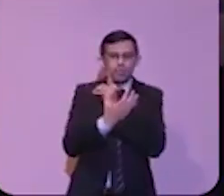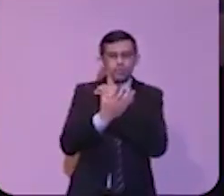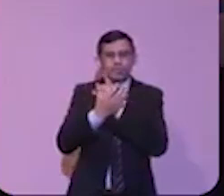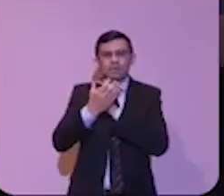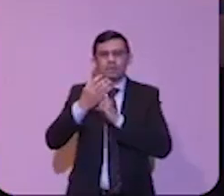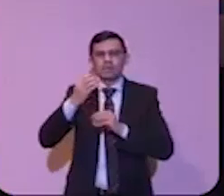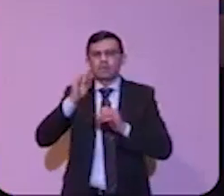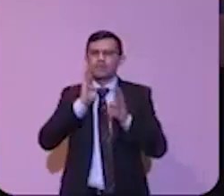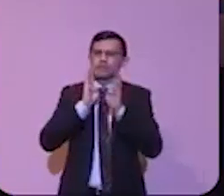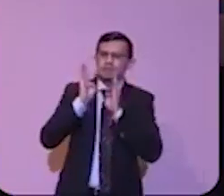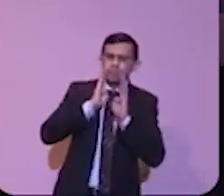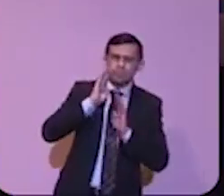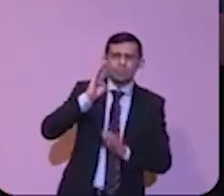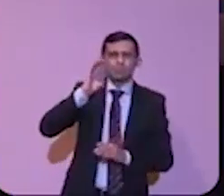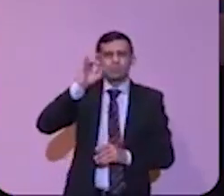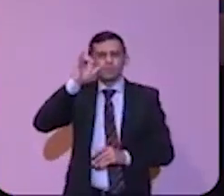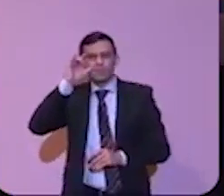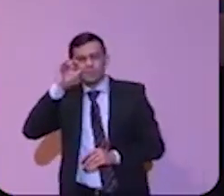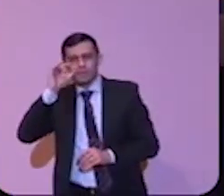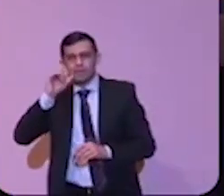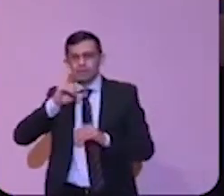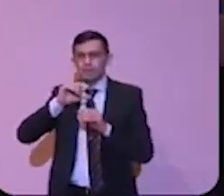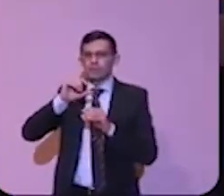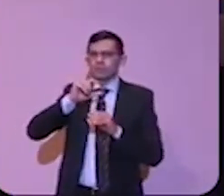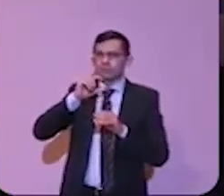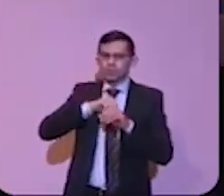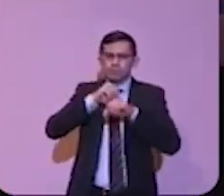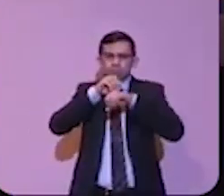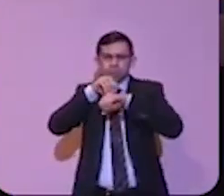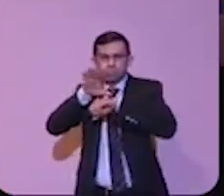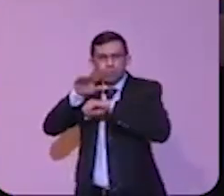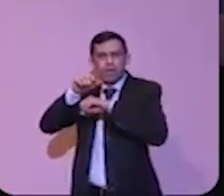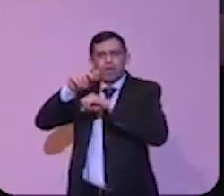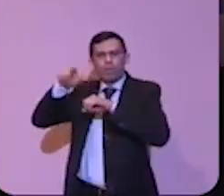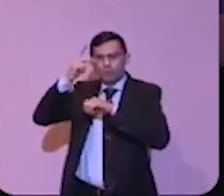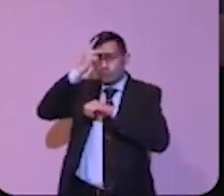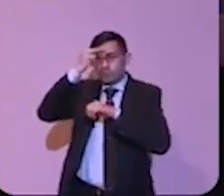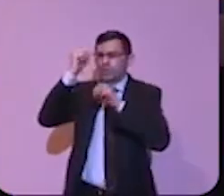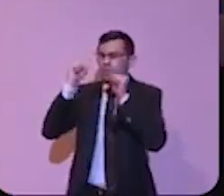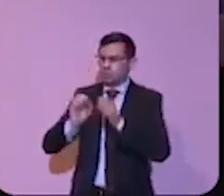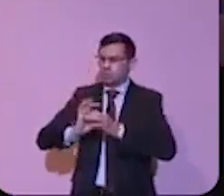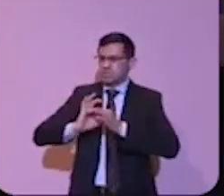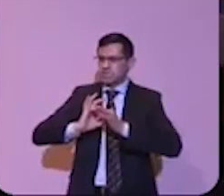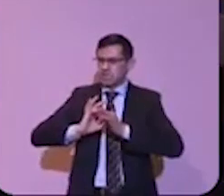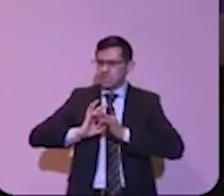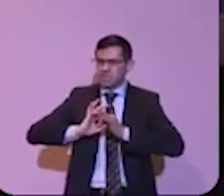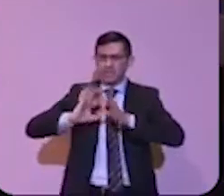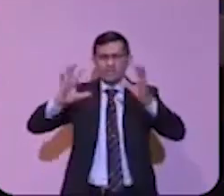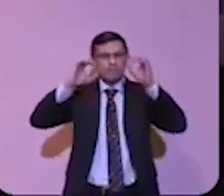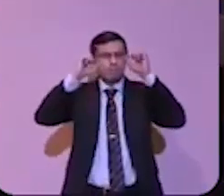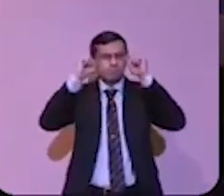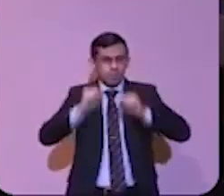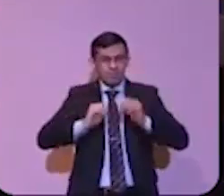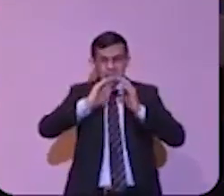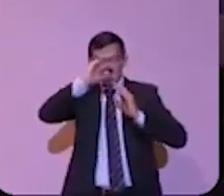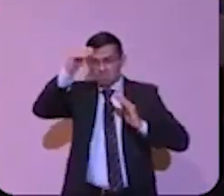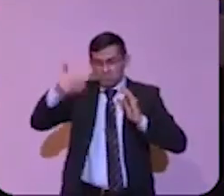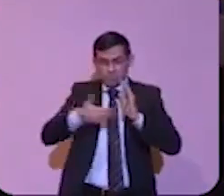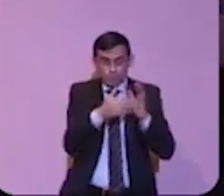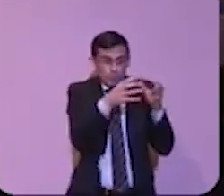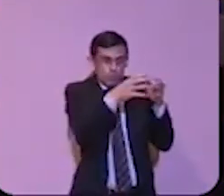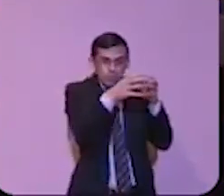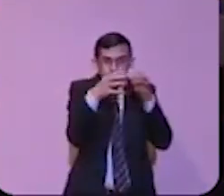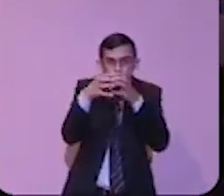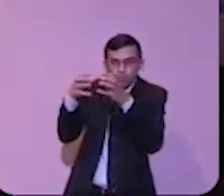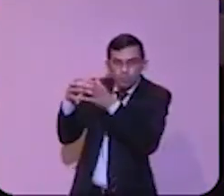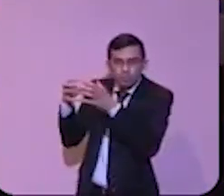as nossas redes sociais, você copiar o link desse culto, mandar, hoje pode, manda para tudo quanto é grupo